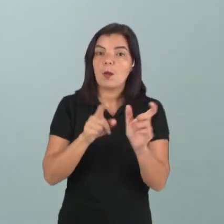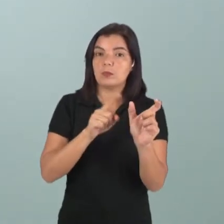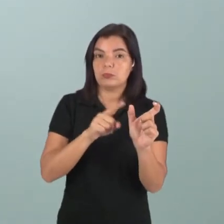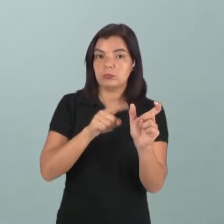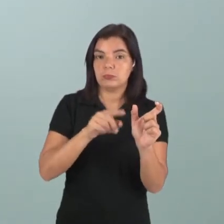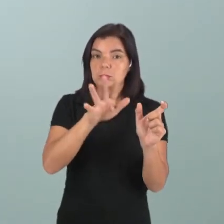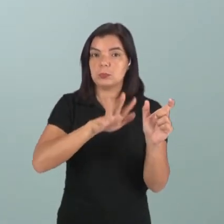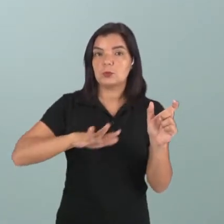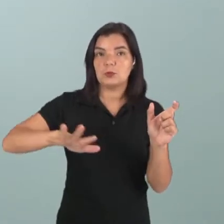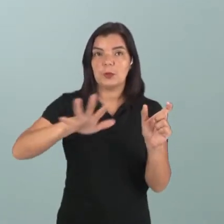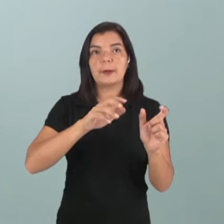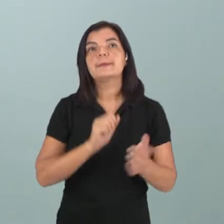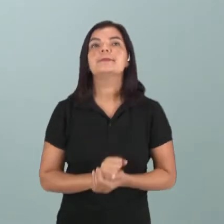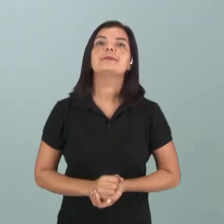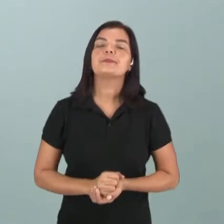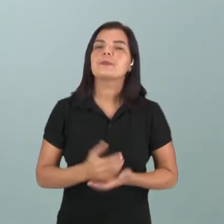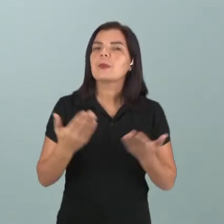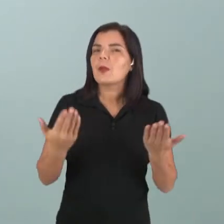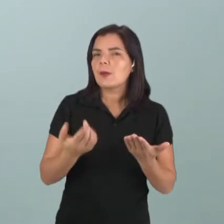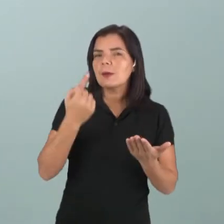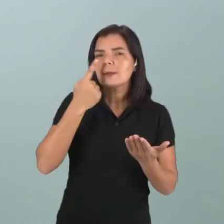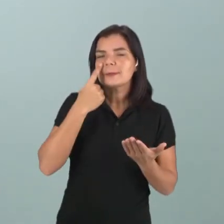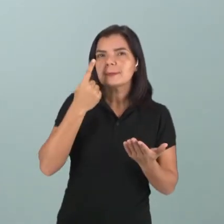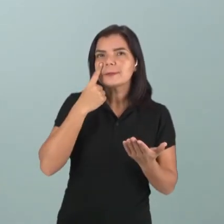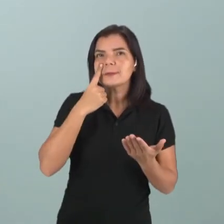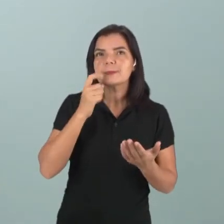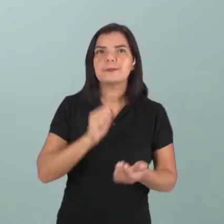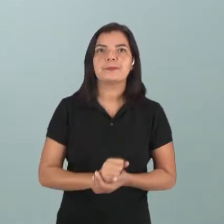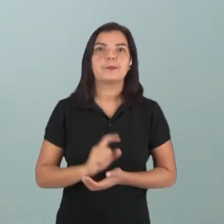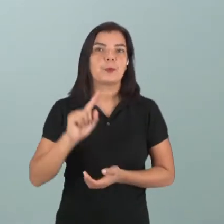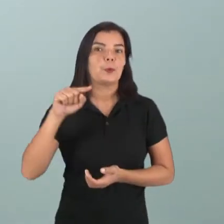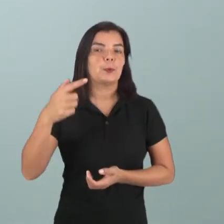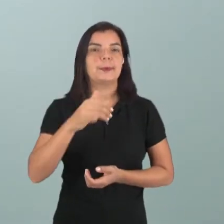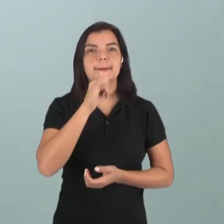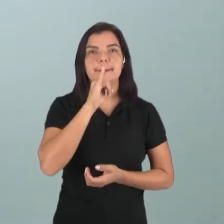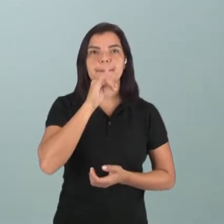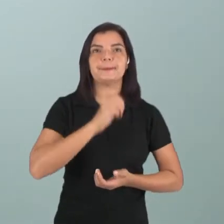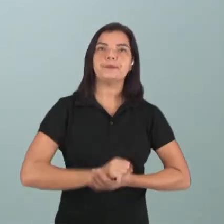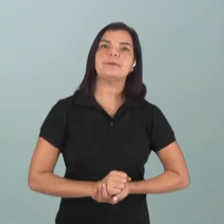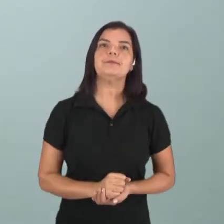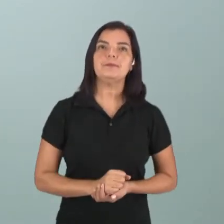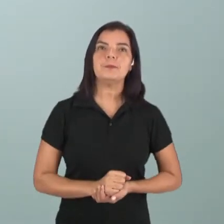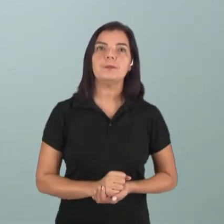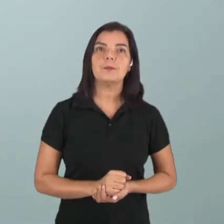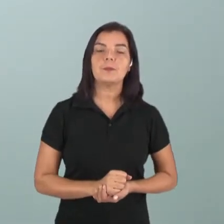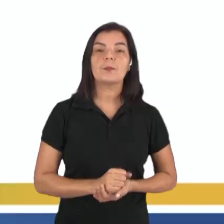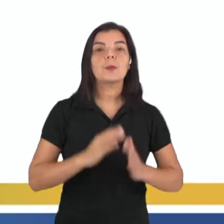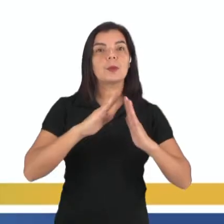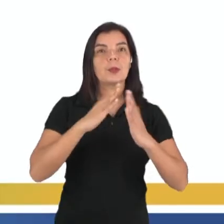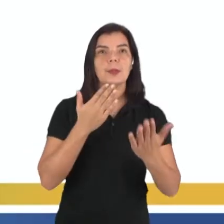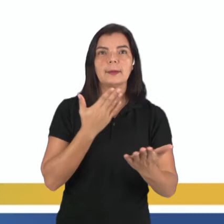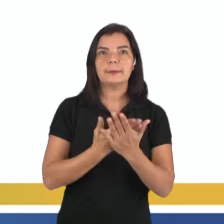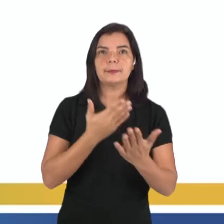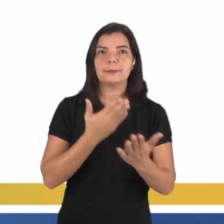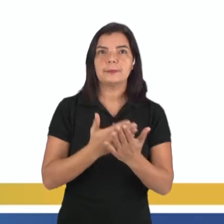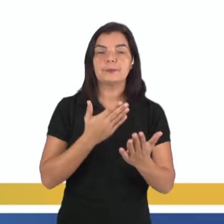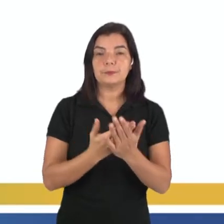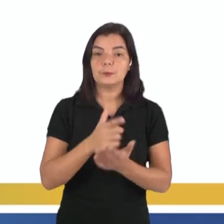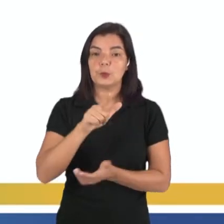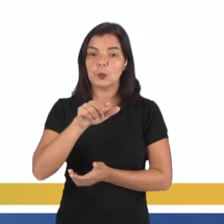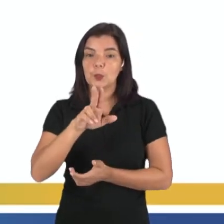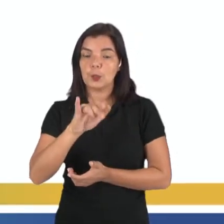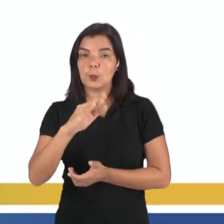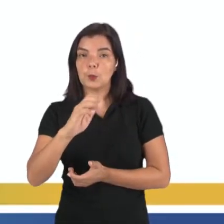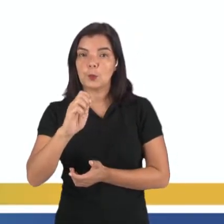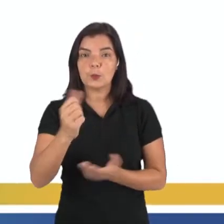é genérico, tá? Agora vamos dar uma olhadinha aqui nesses outros exemplos. Olha só. A escola em que Lucas